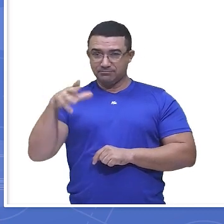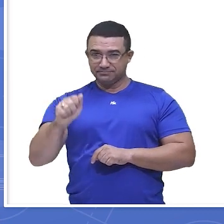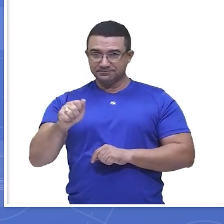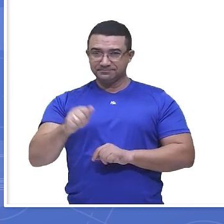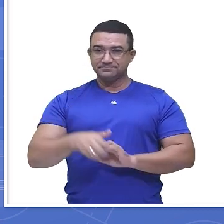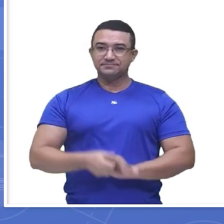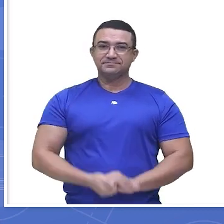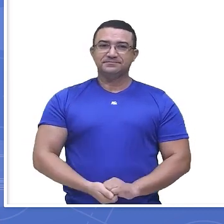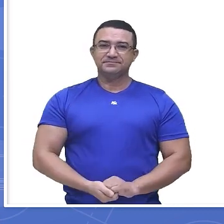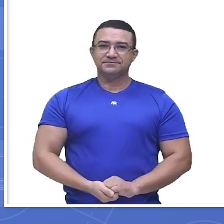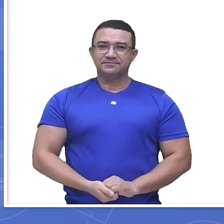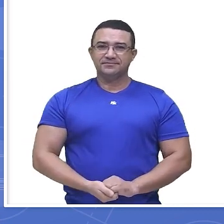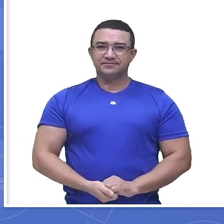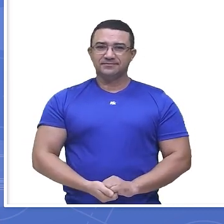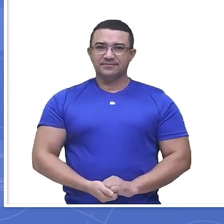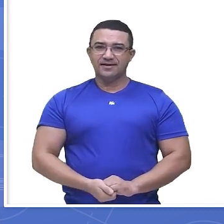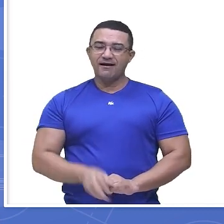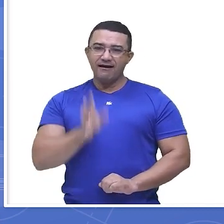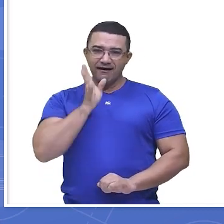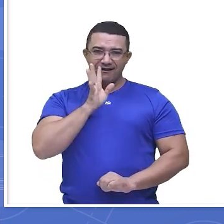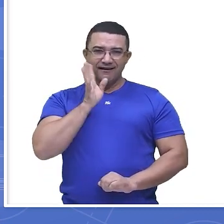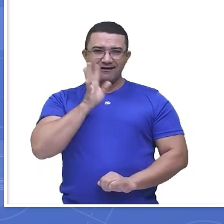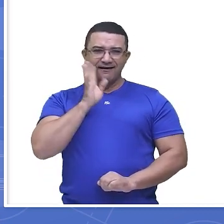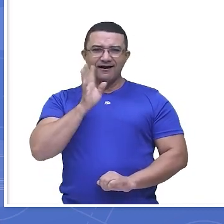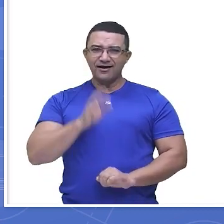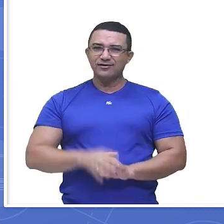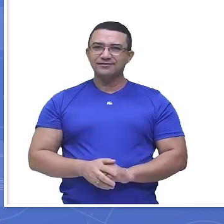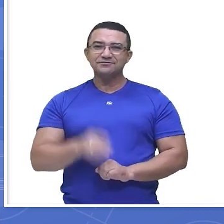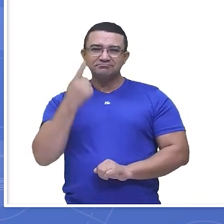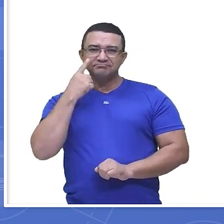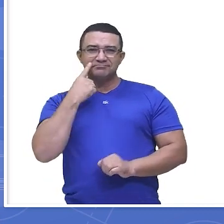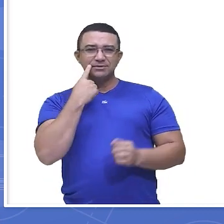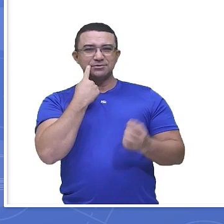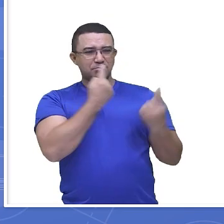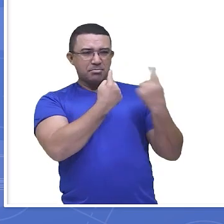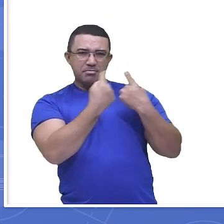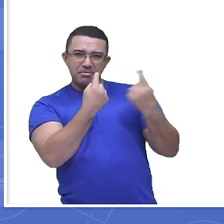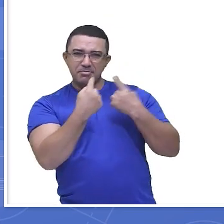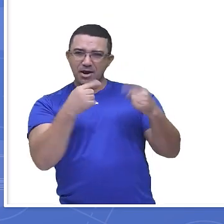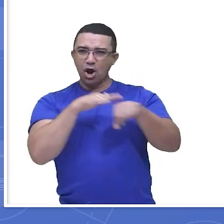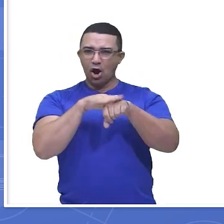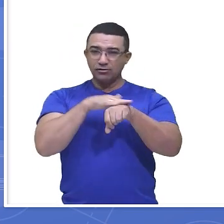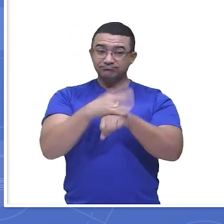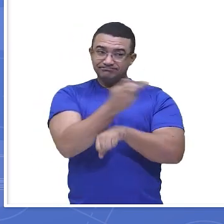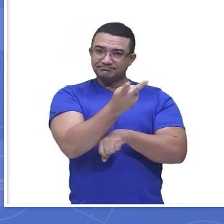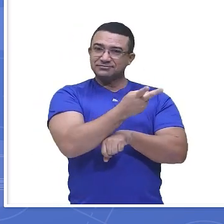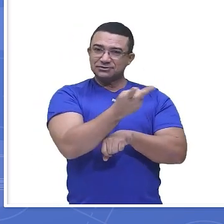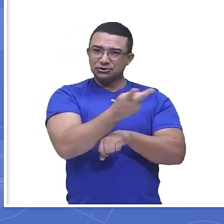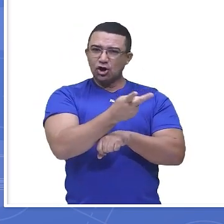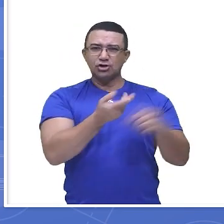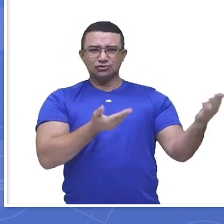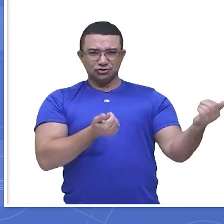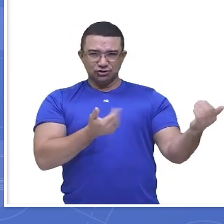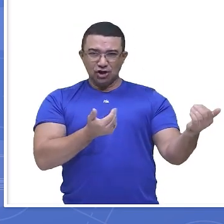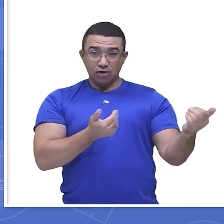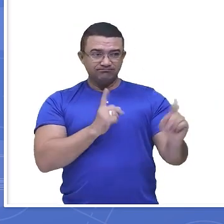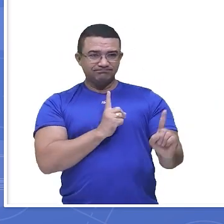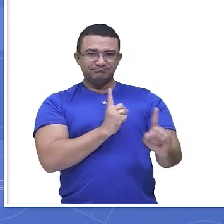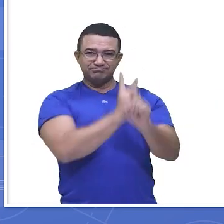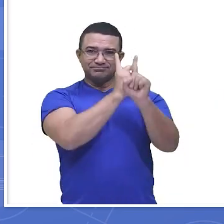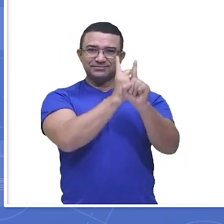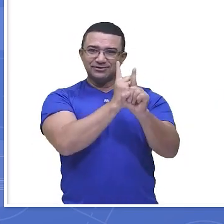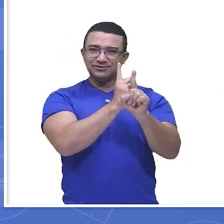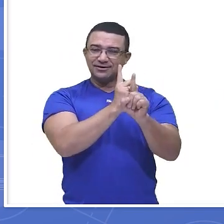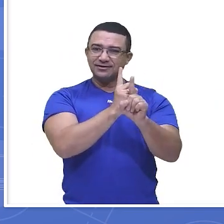Oh, legal, né? Uma viagenzinha aí, um turismo, muito bom, né? Os dois jovens aí se encontrando,